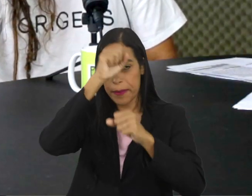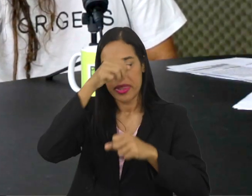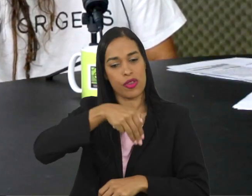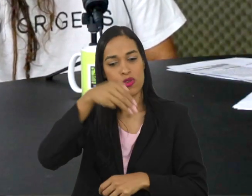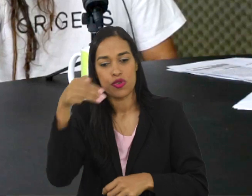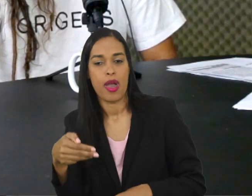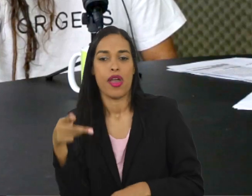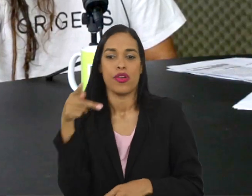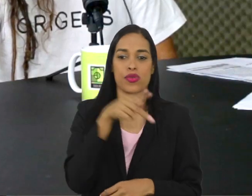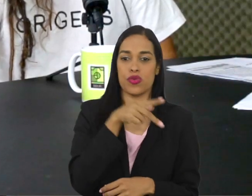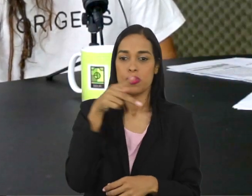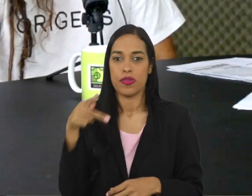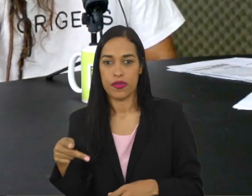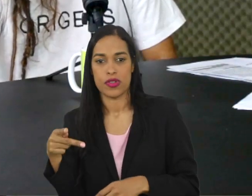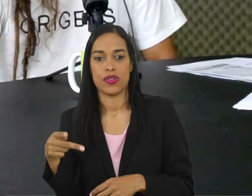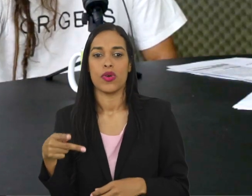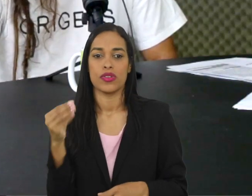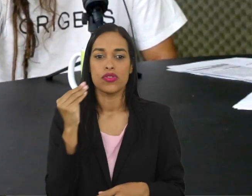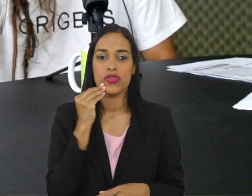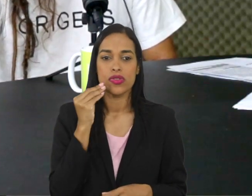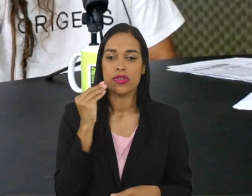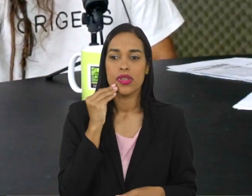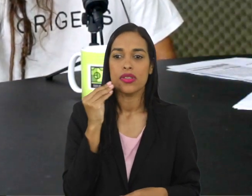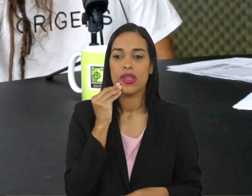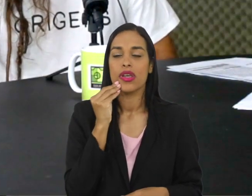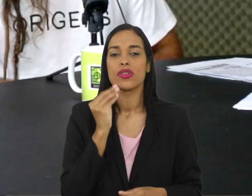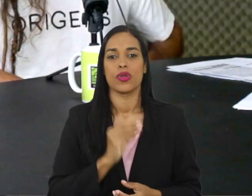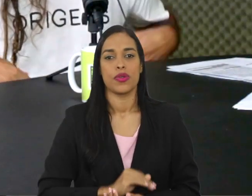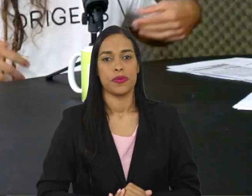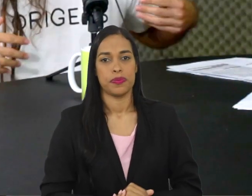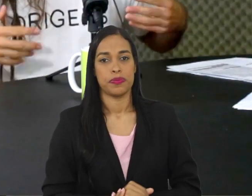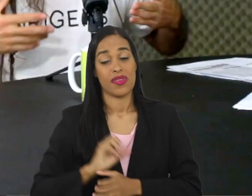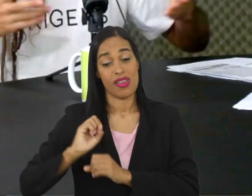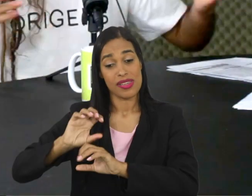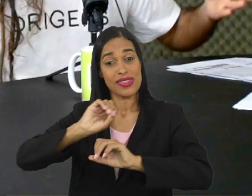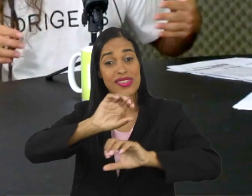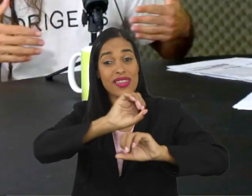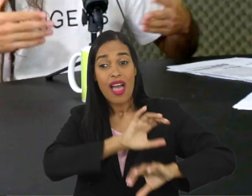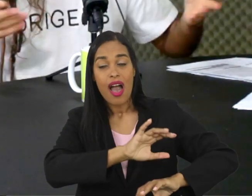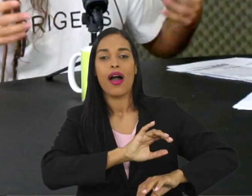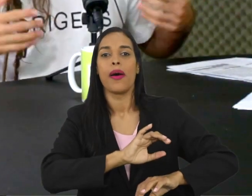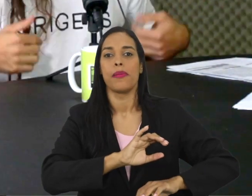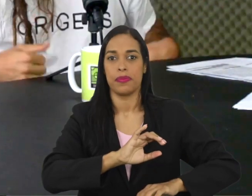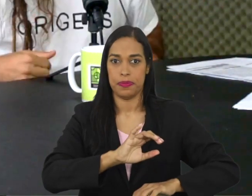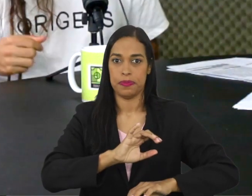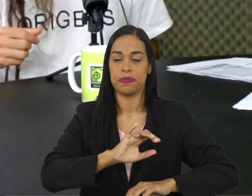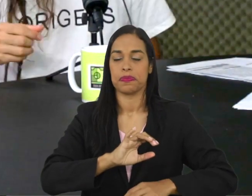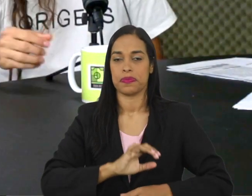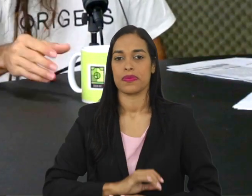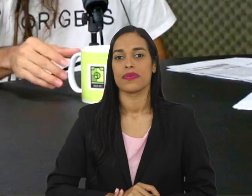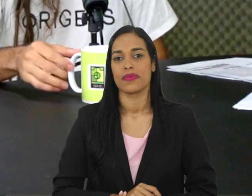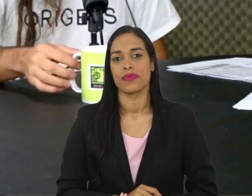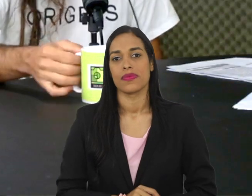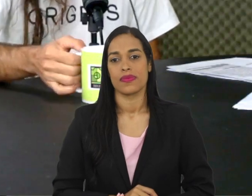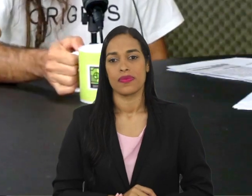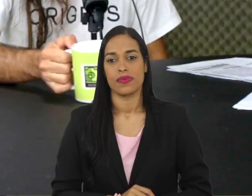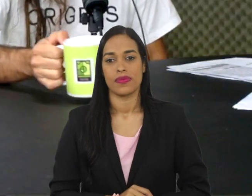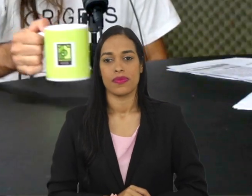com os mestres, com as mestras, com os professores, né? Tentando, né, ensinar um pouco que sei. Porque no